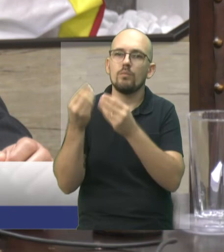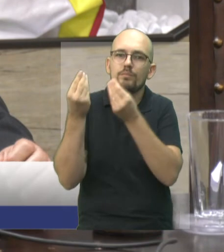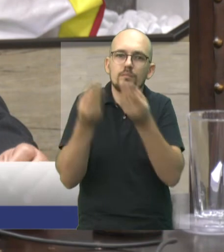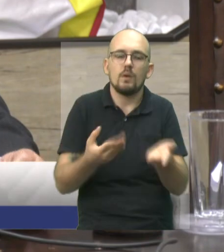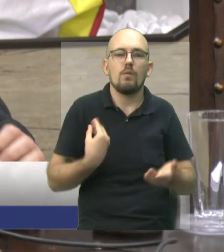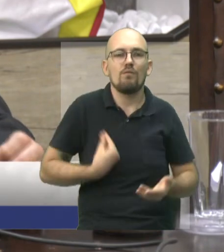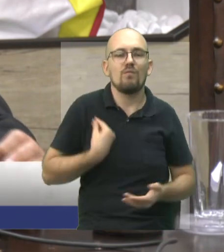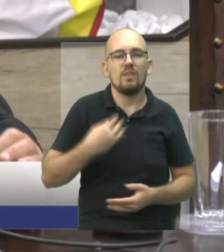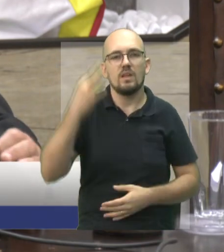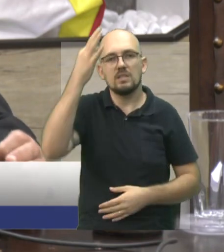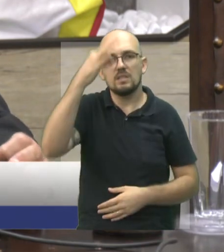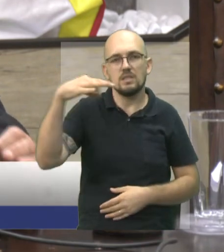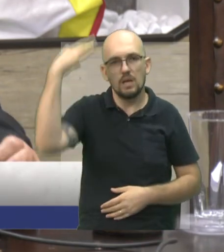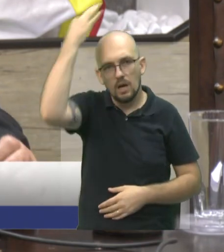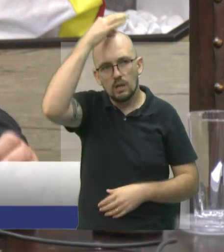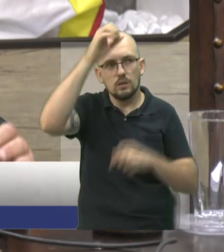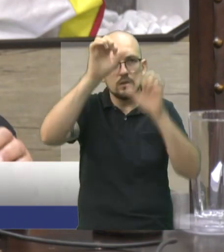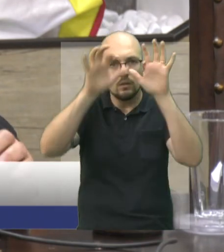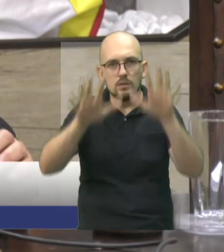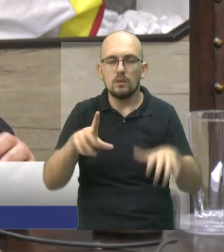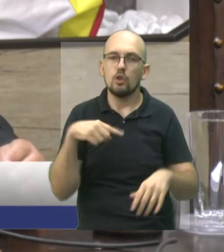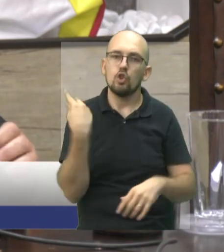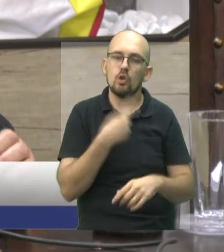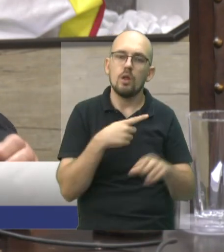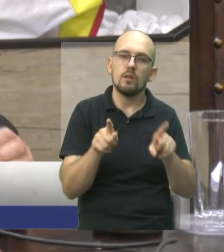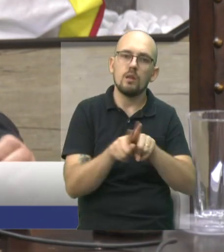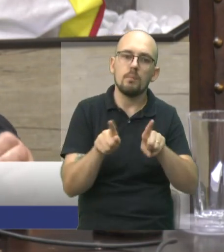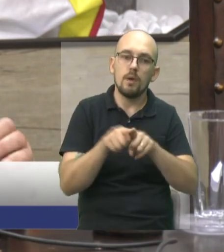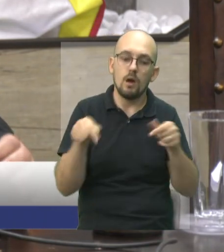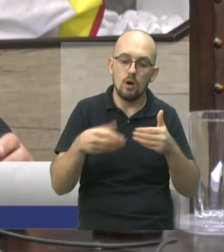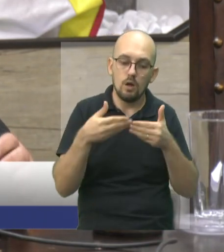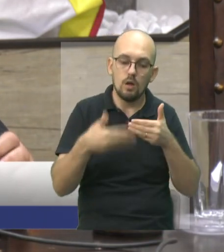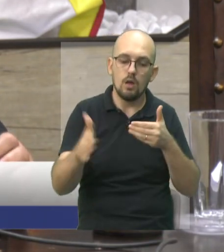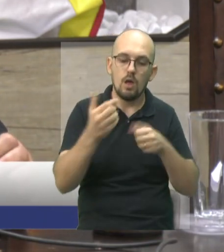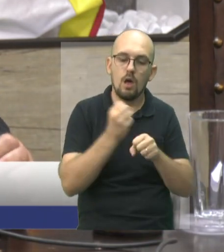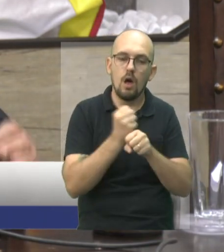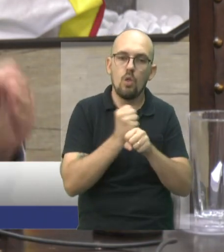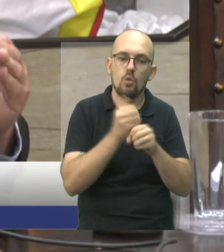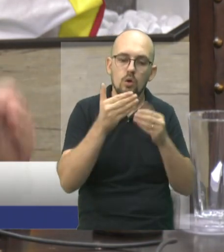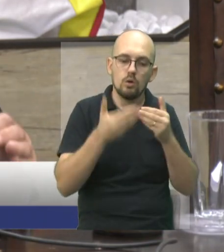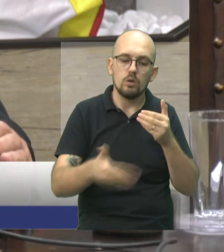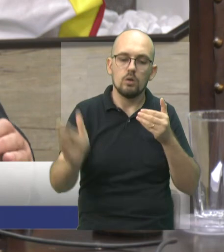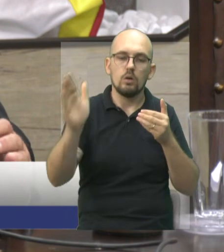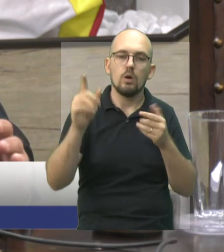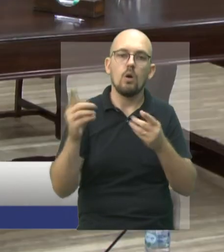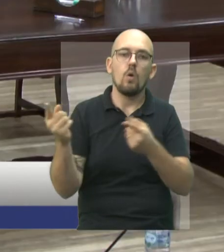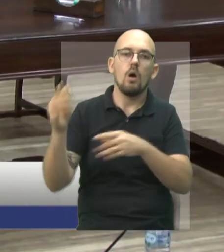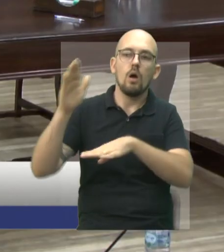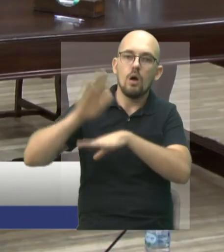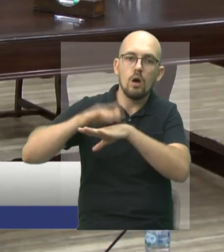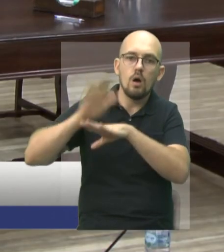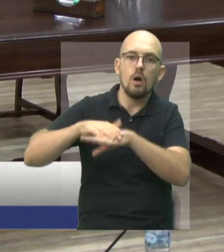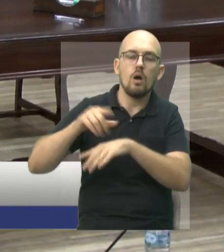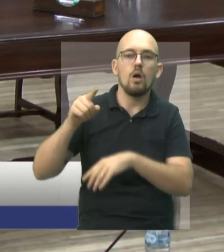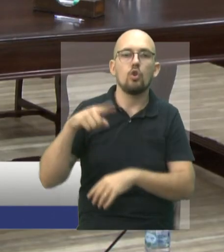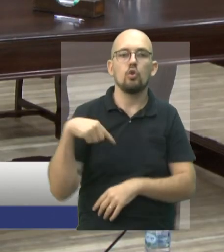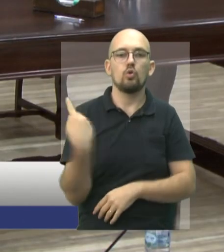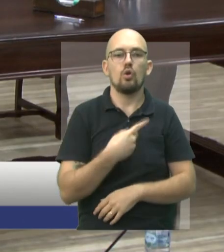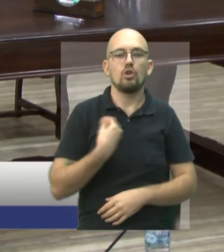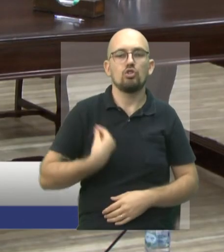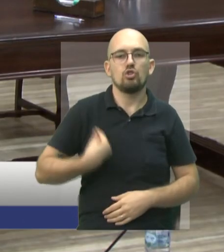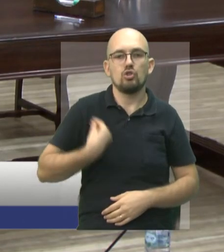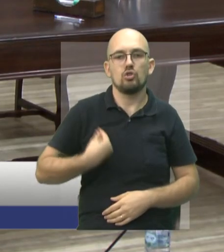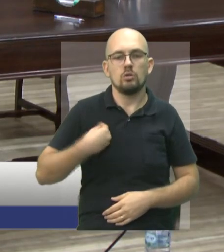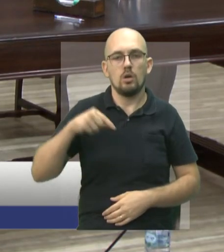santa, que ela seja para nós também, nesse começo de ano, a autora nossa aqui